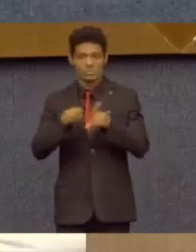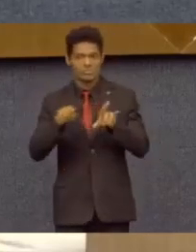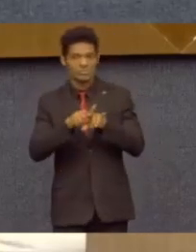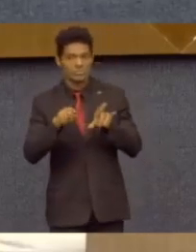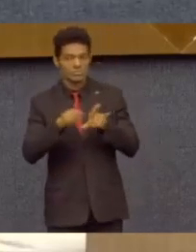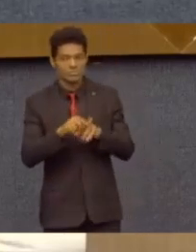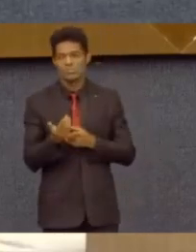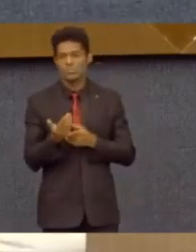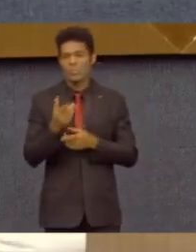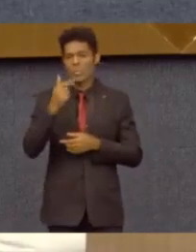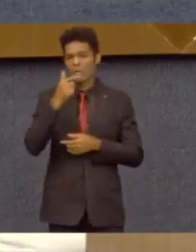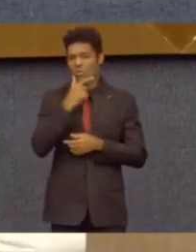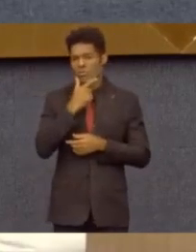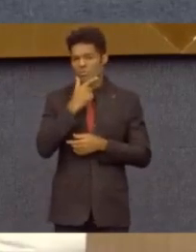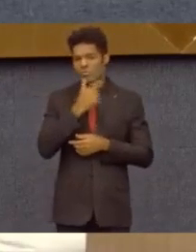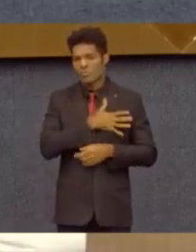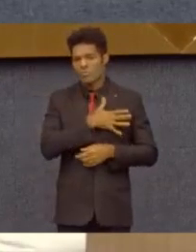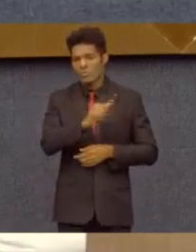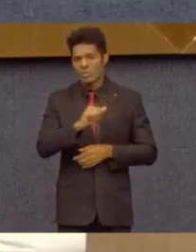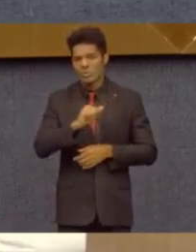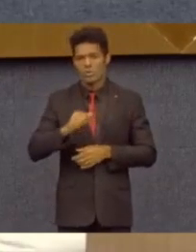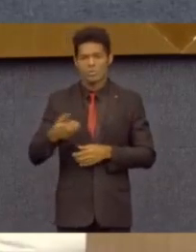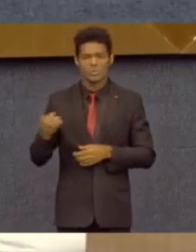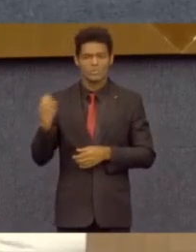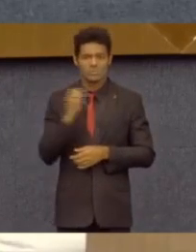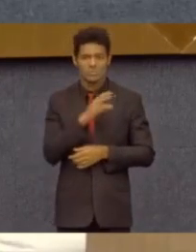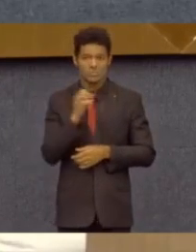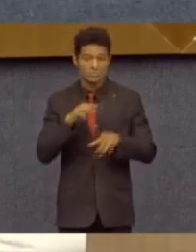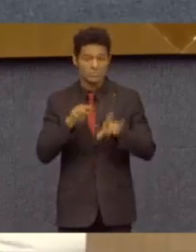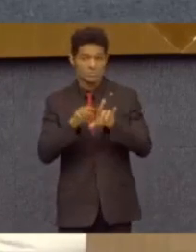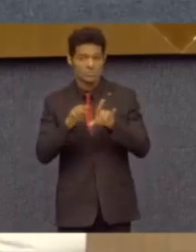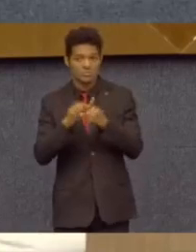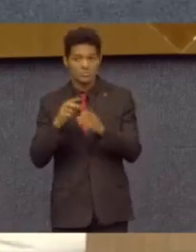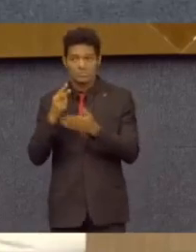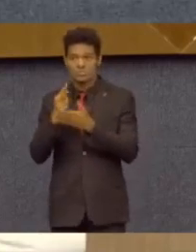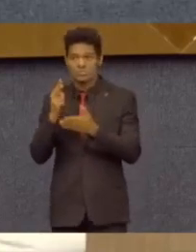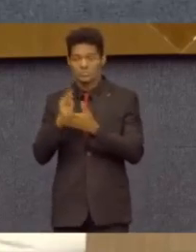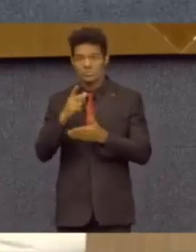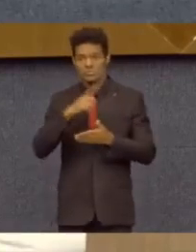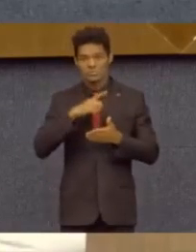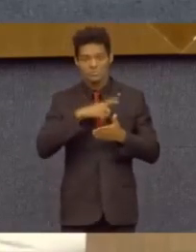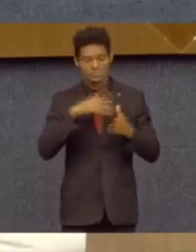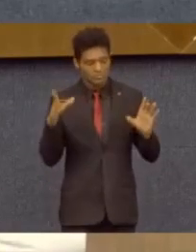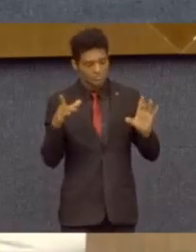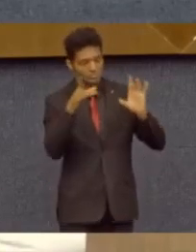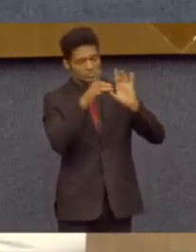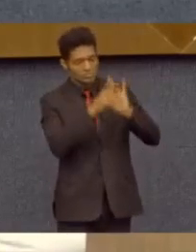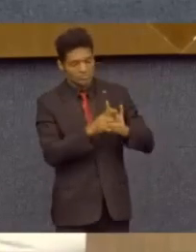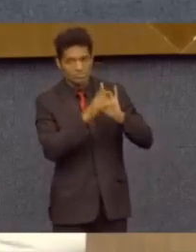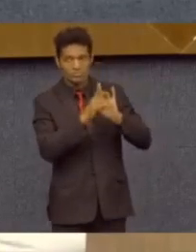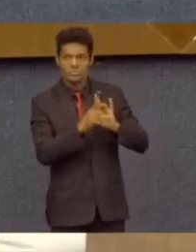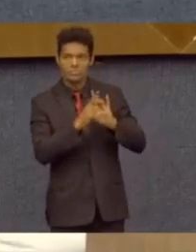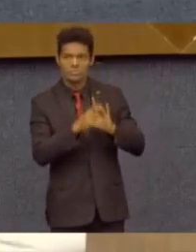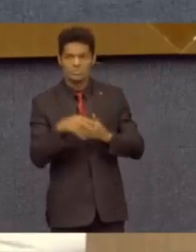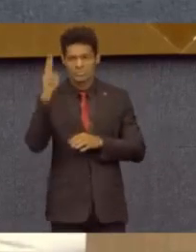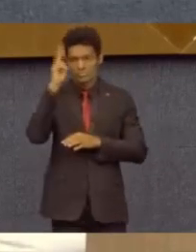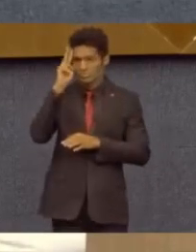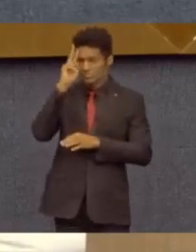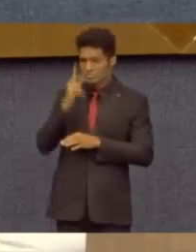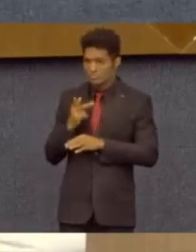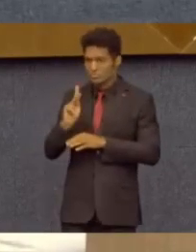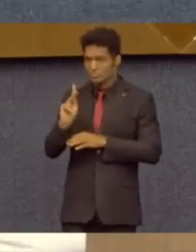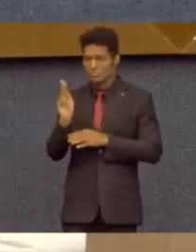de 2 irmãos, sempre manteve uma forte ligação com suas raízes